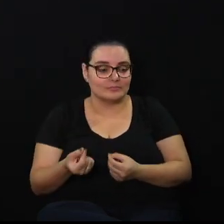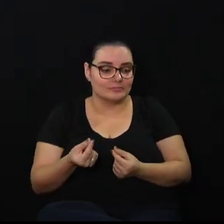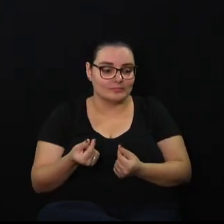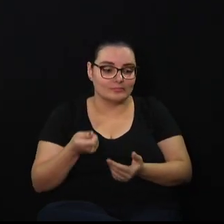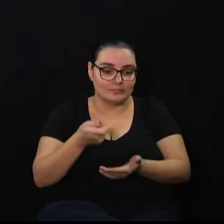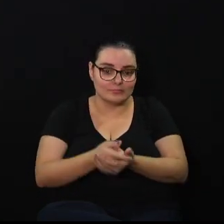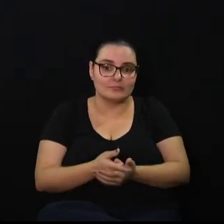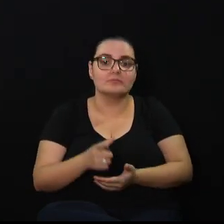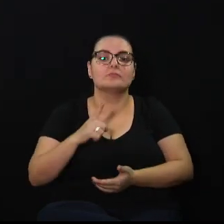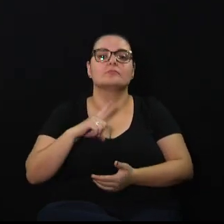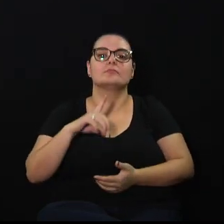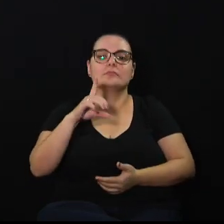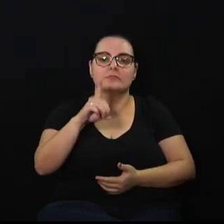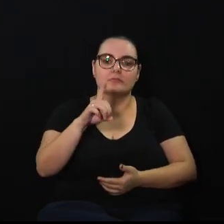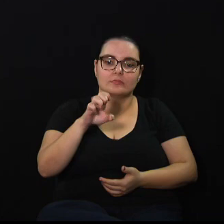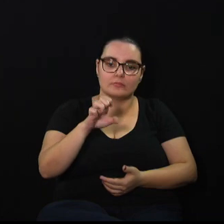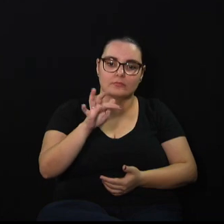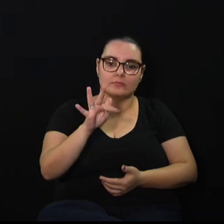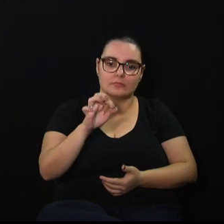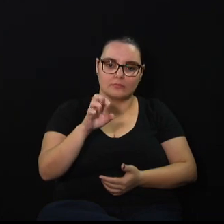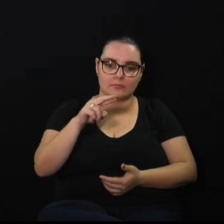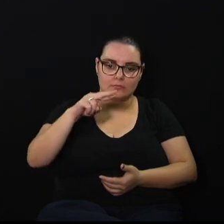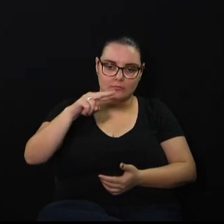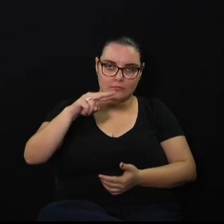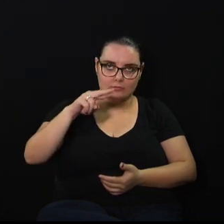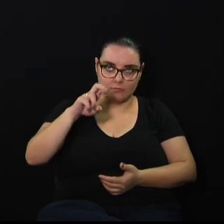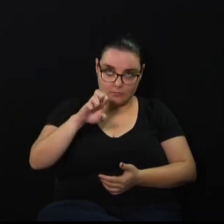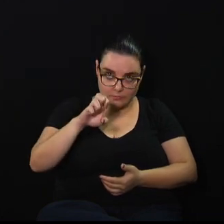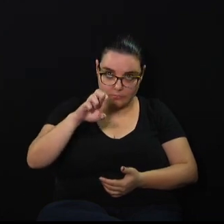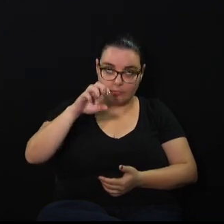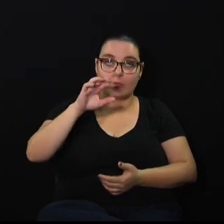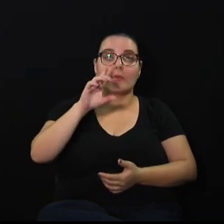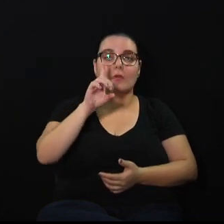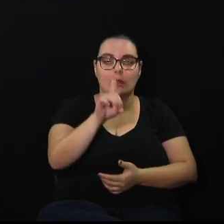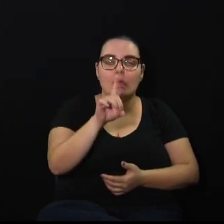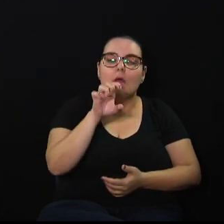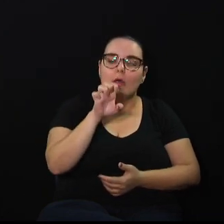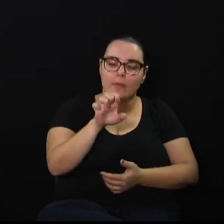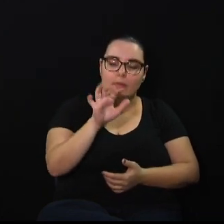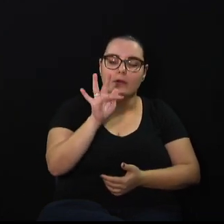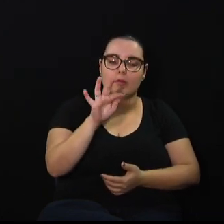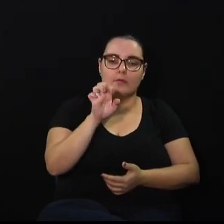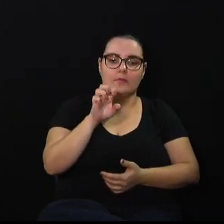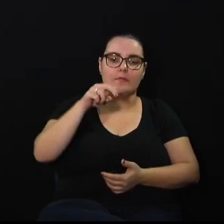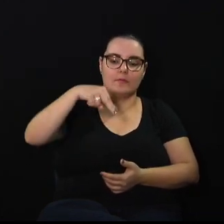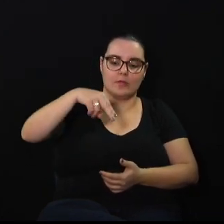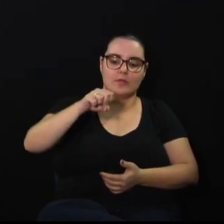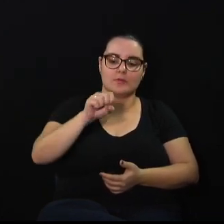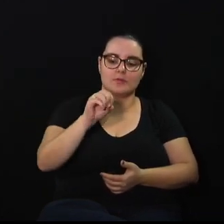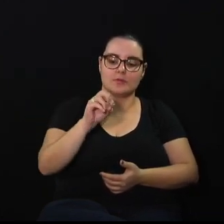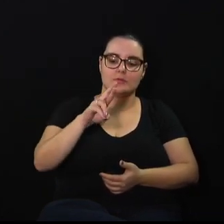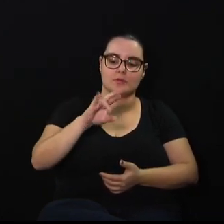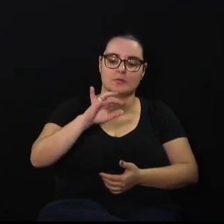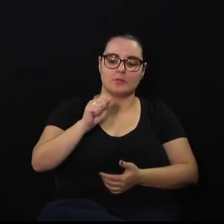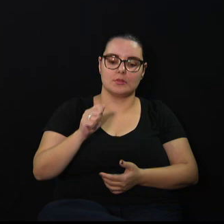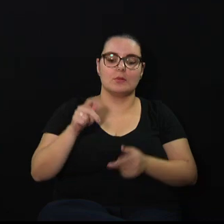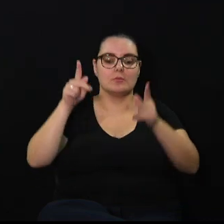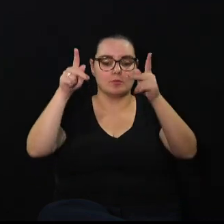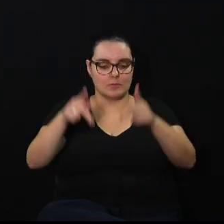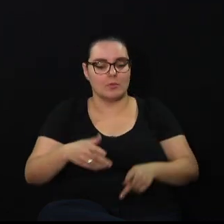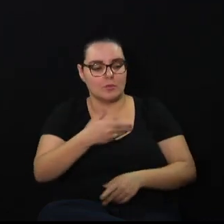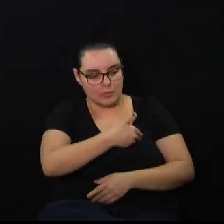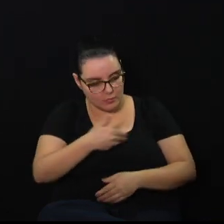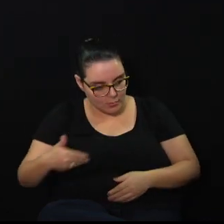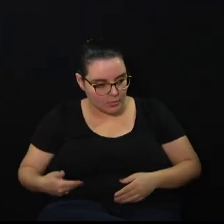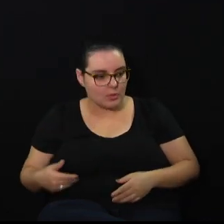defensoria pública que também pode fazer essa função pode providenciar esse processo essas